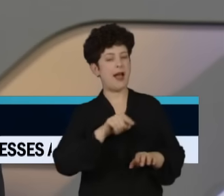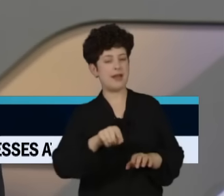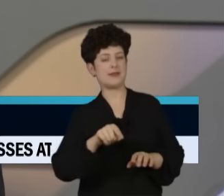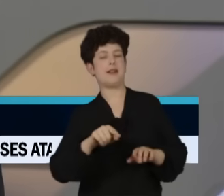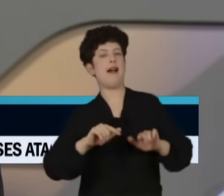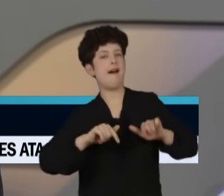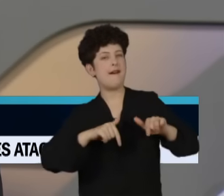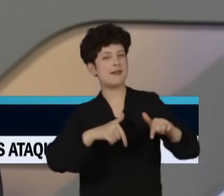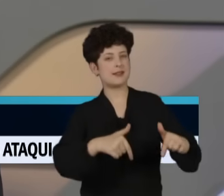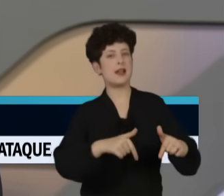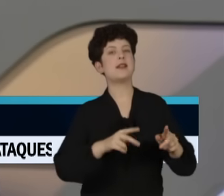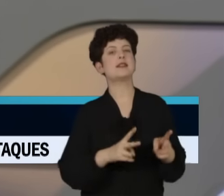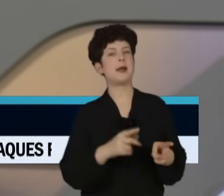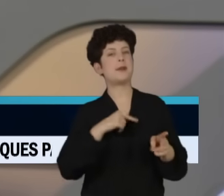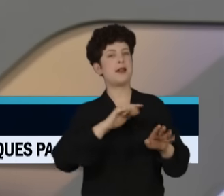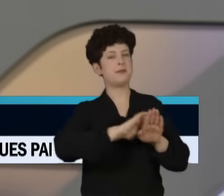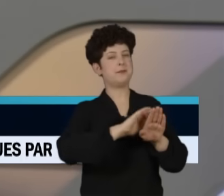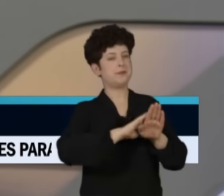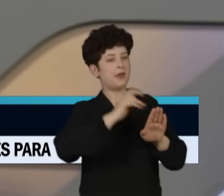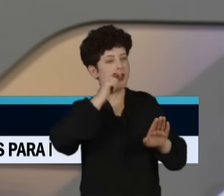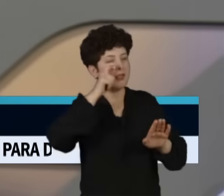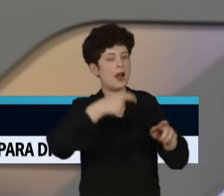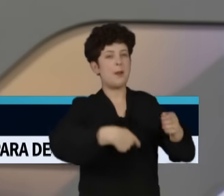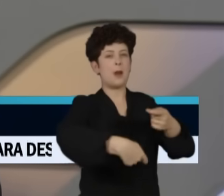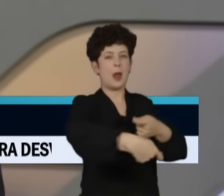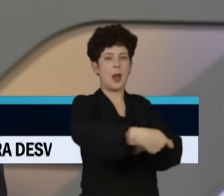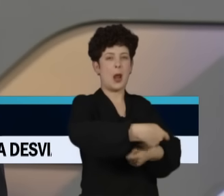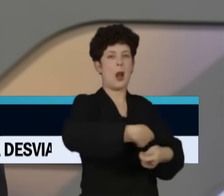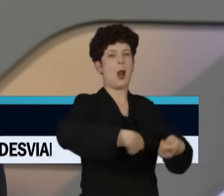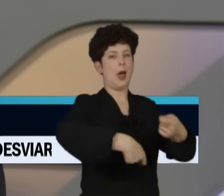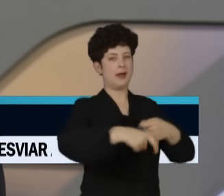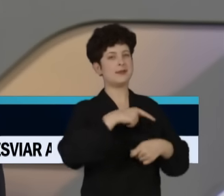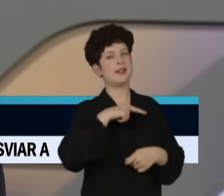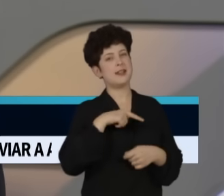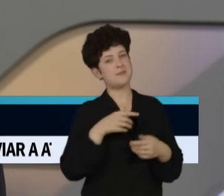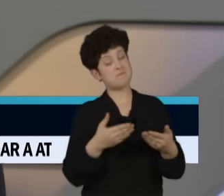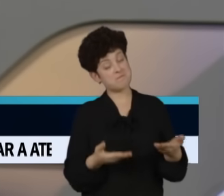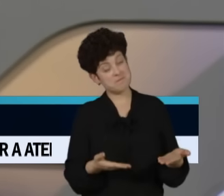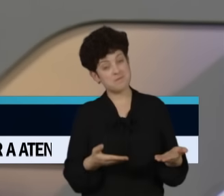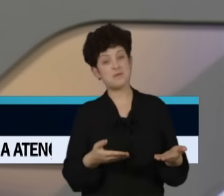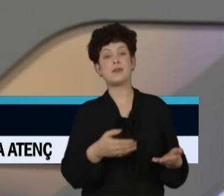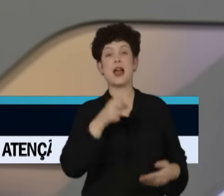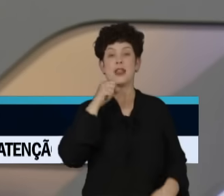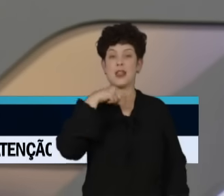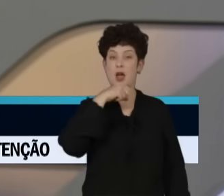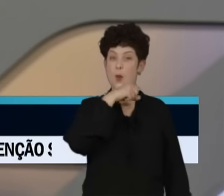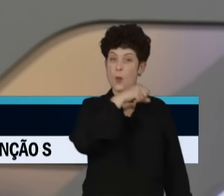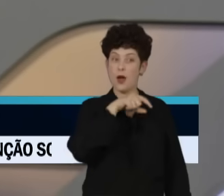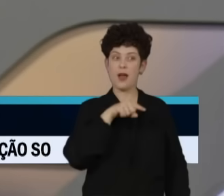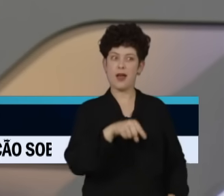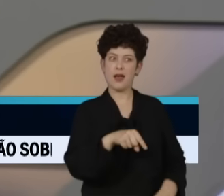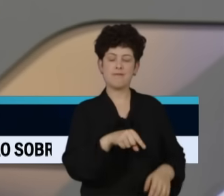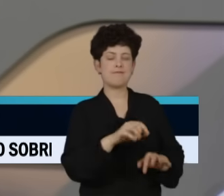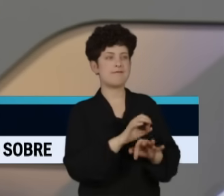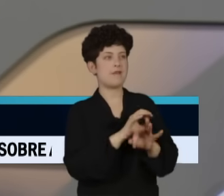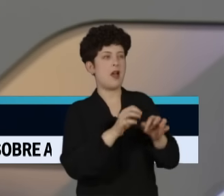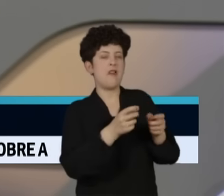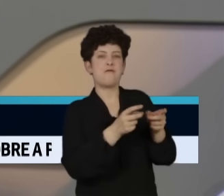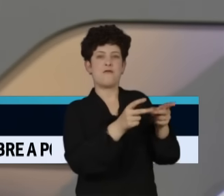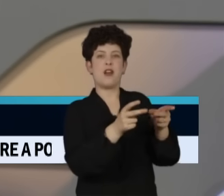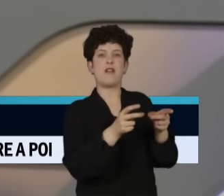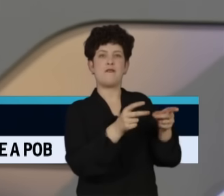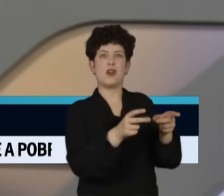iniciativas tem sempre um interesse comercial. E no caso, eh, Taiwan é um grande fornecedor de